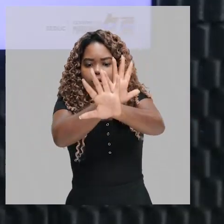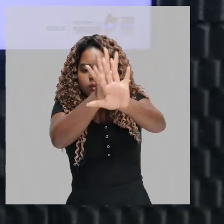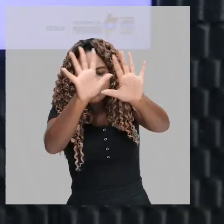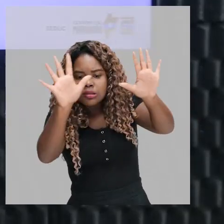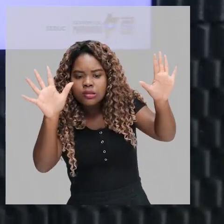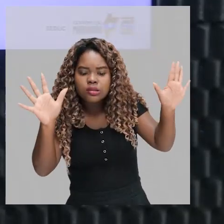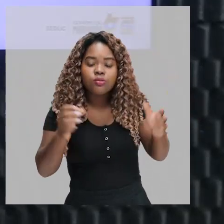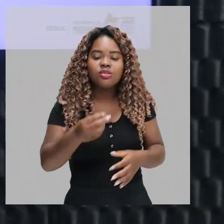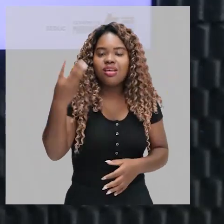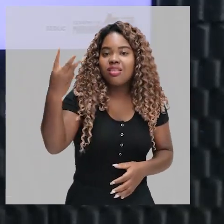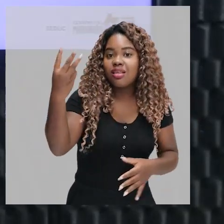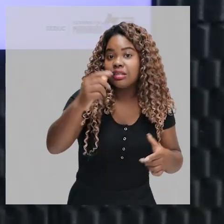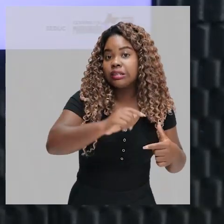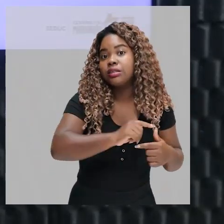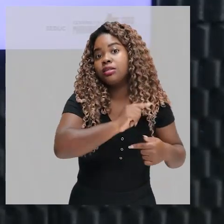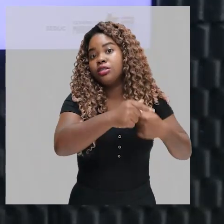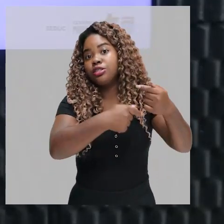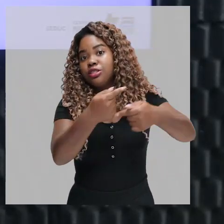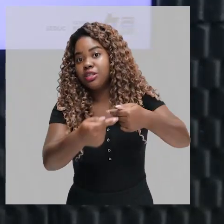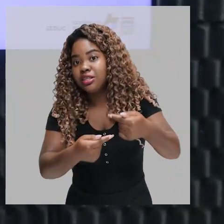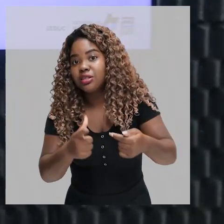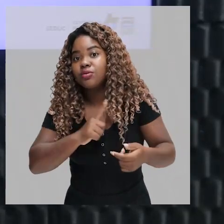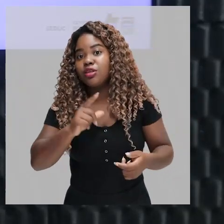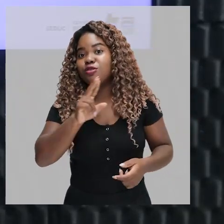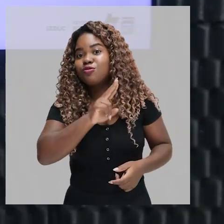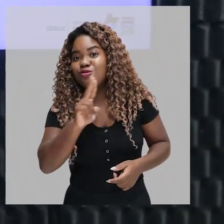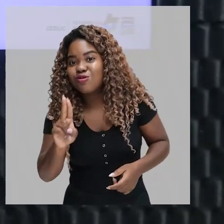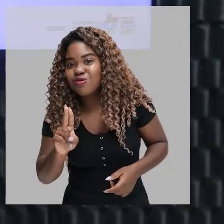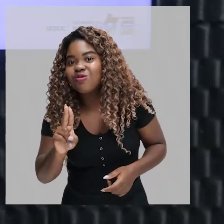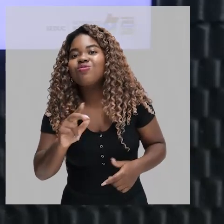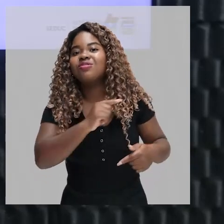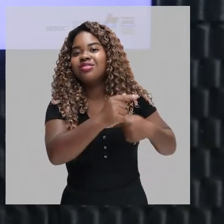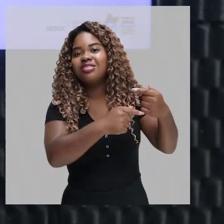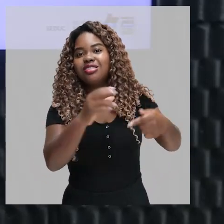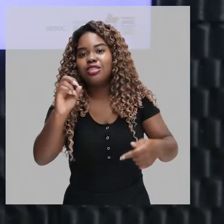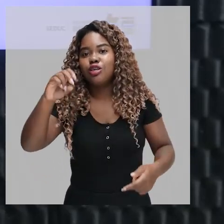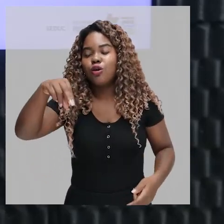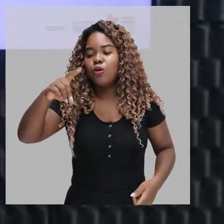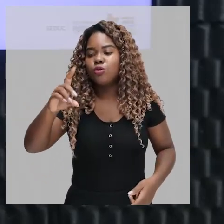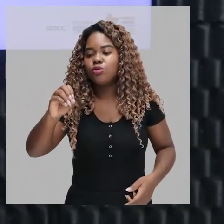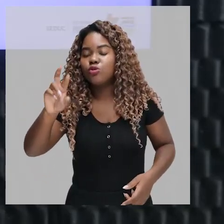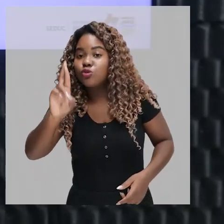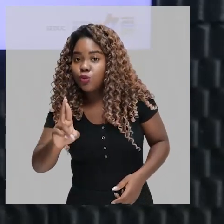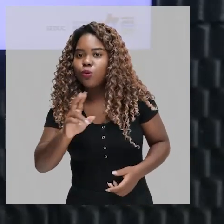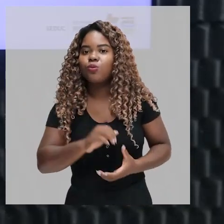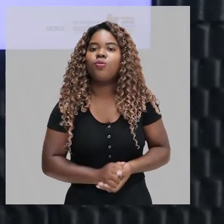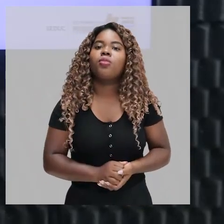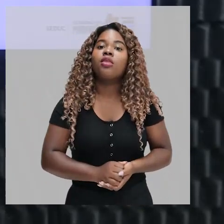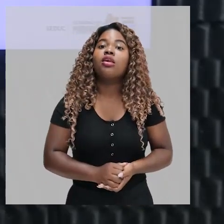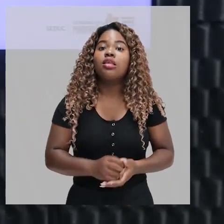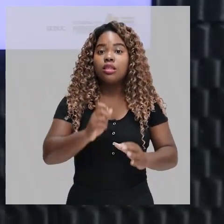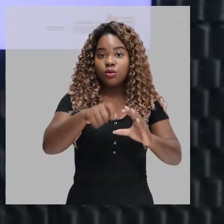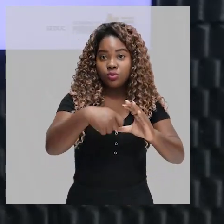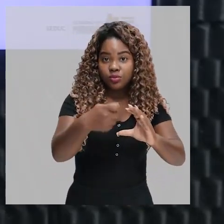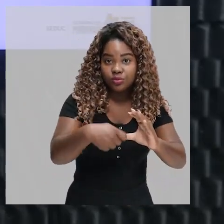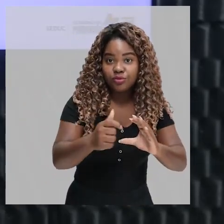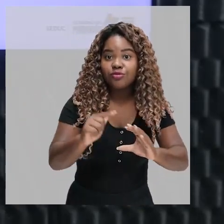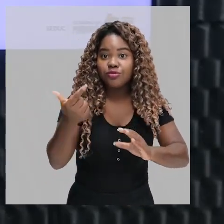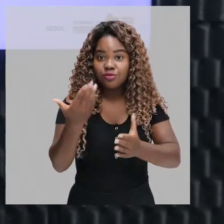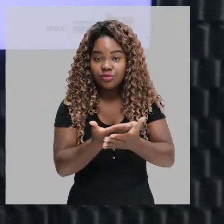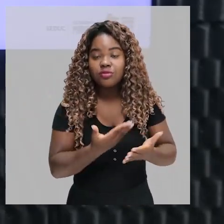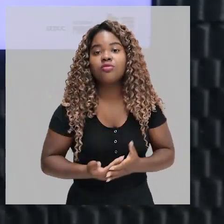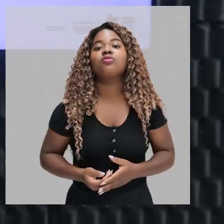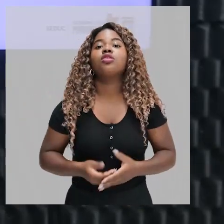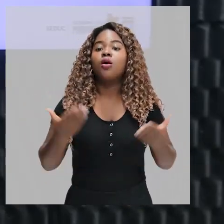a terceira geração é chamada a geração do condoreirismo Então você verá isso em próximas aulas